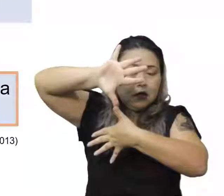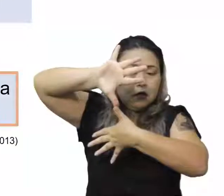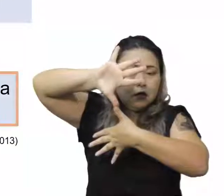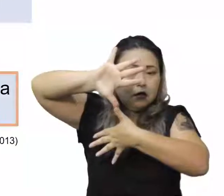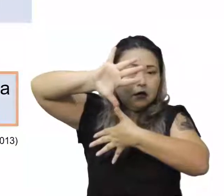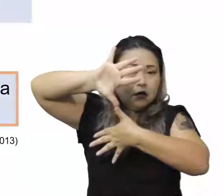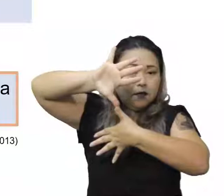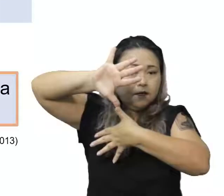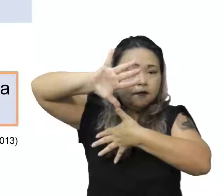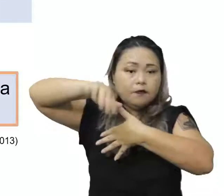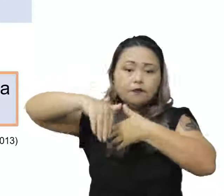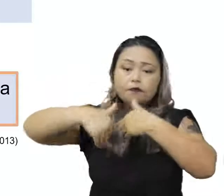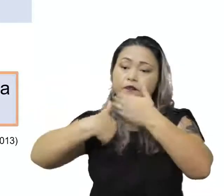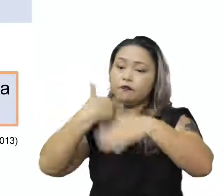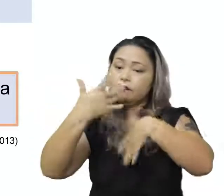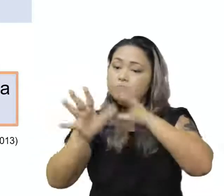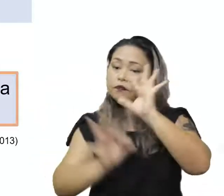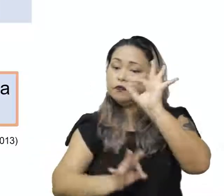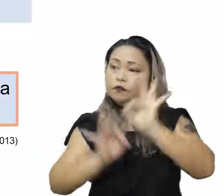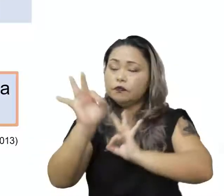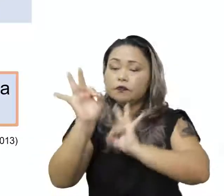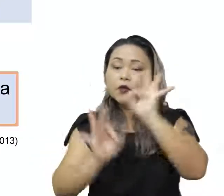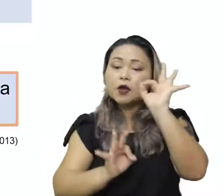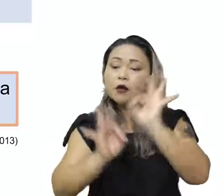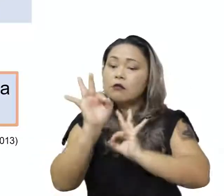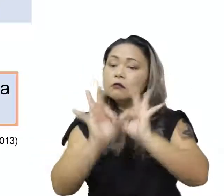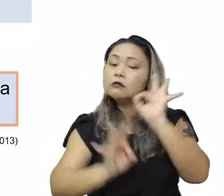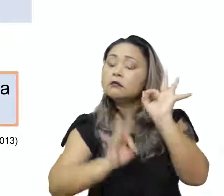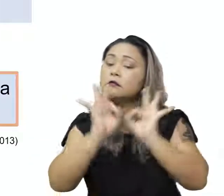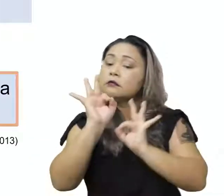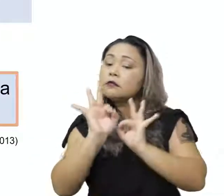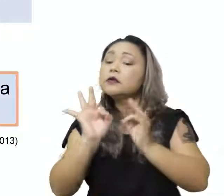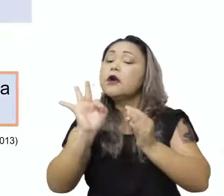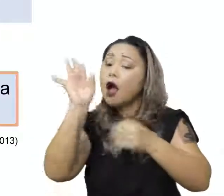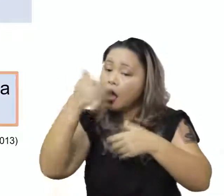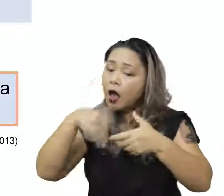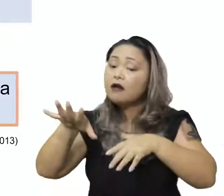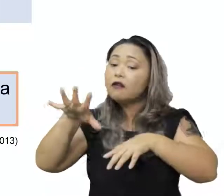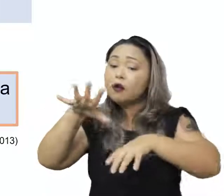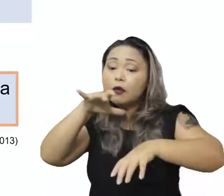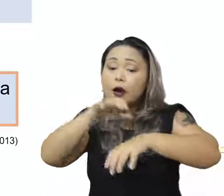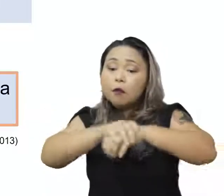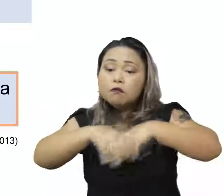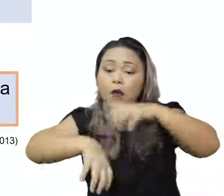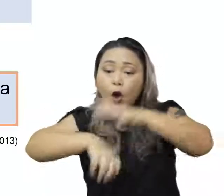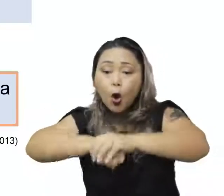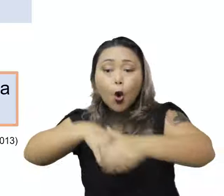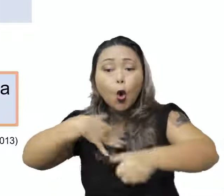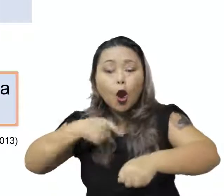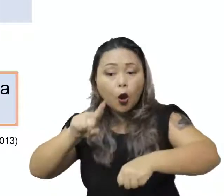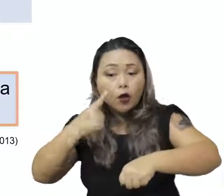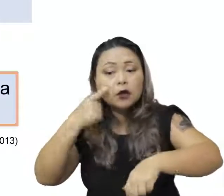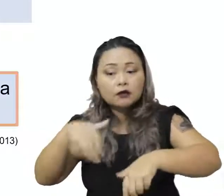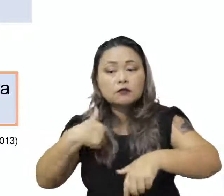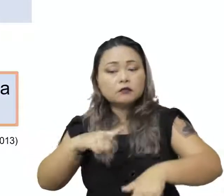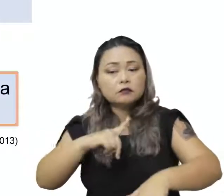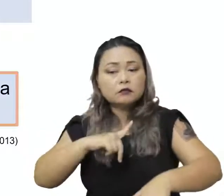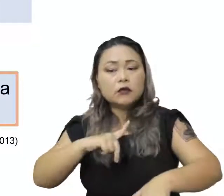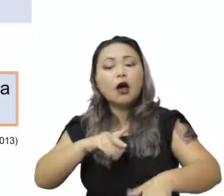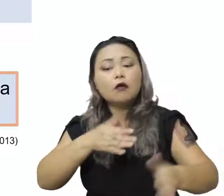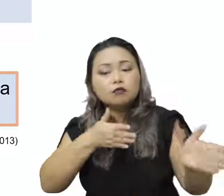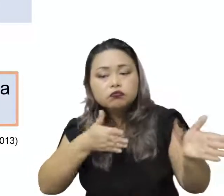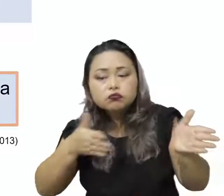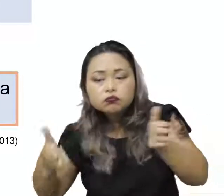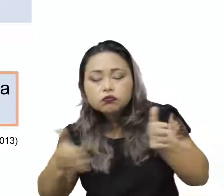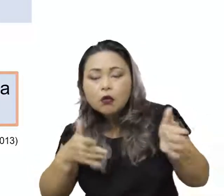processo de formação, ele foi também uma colônia. Portanto, é no período